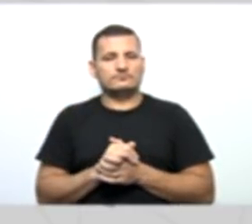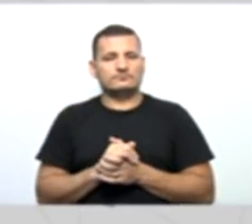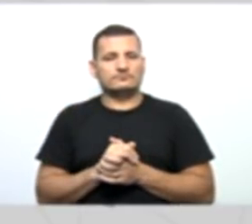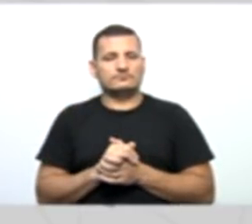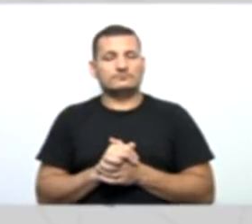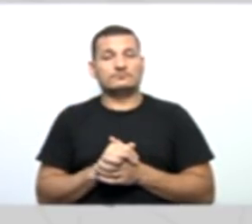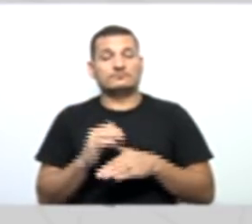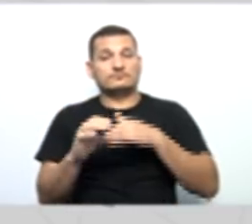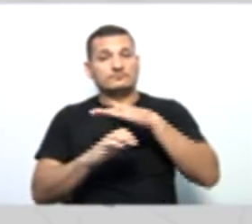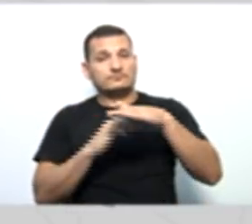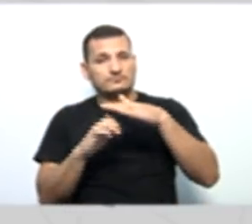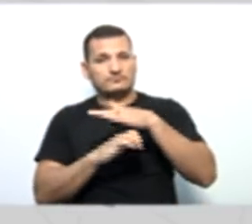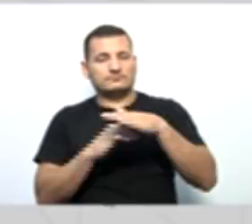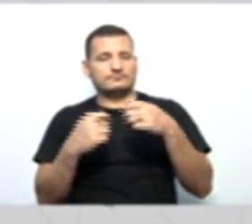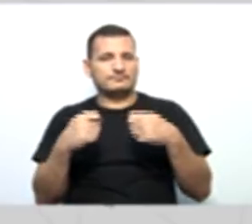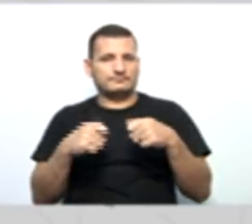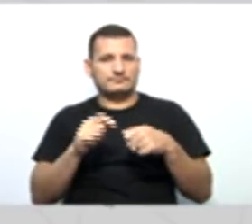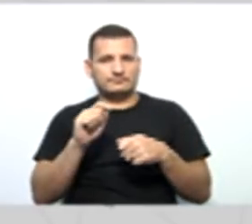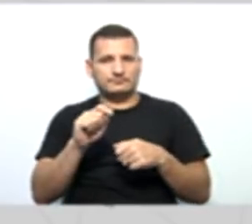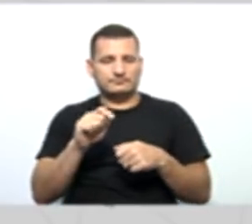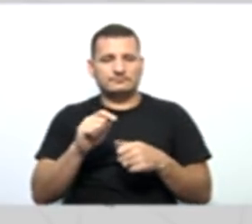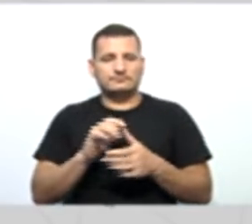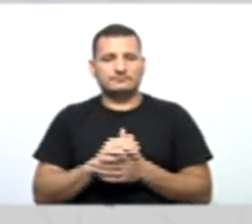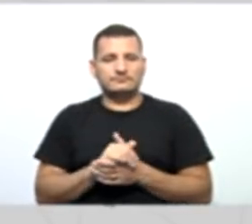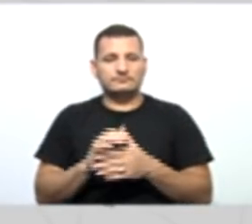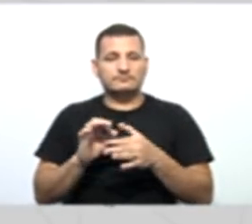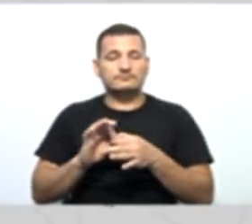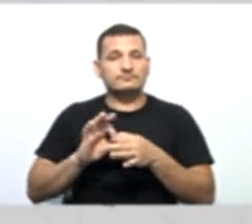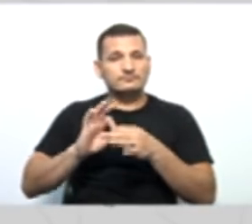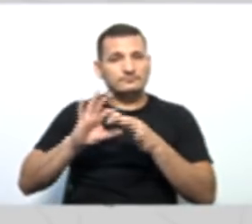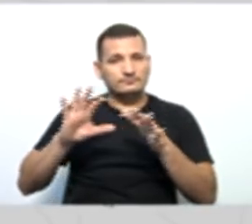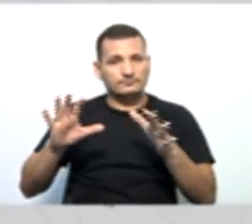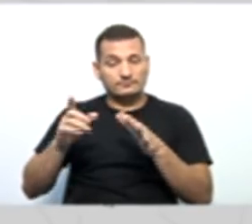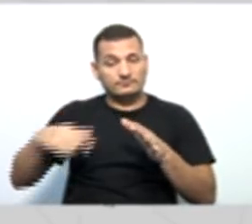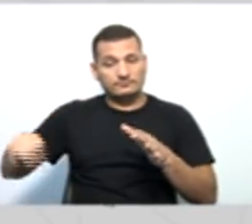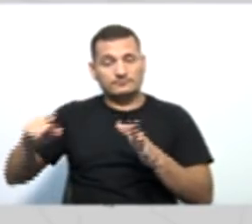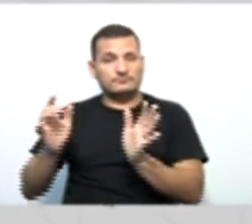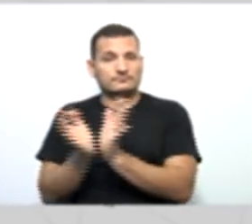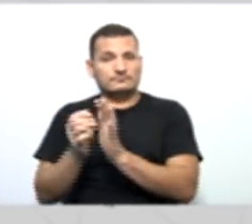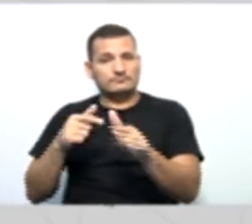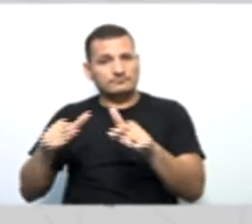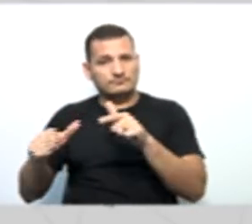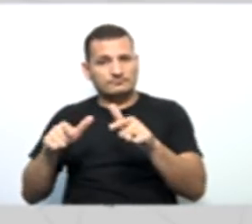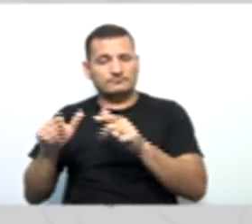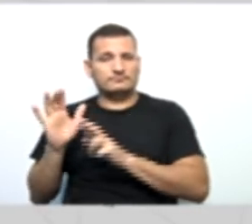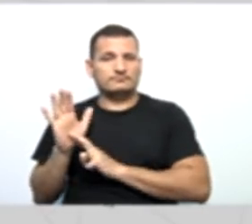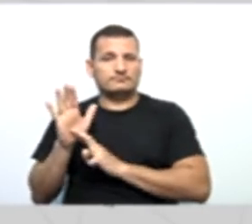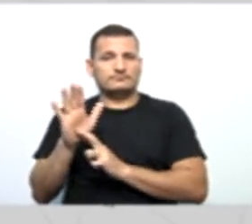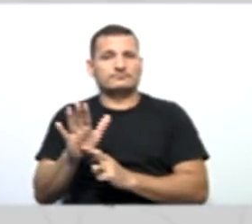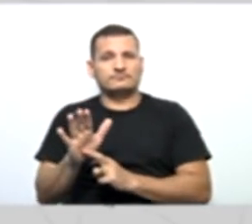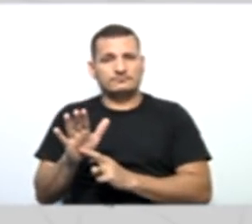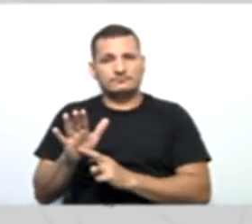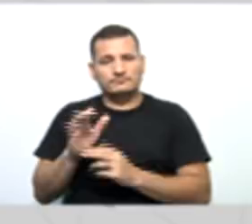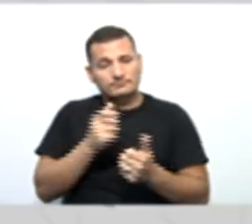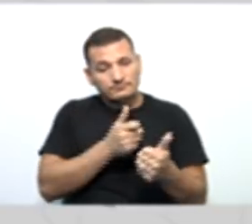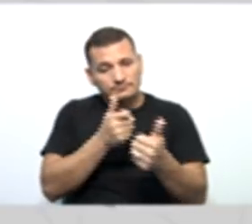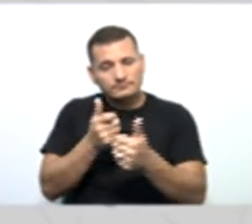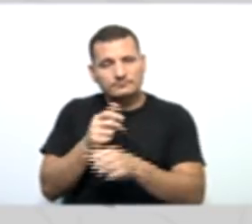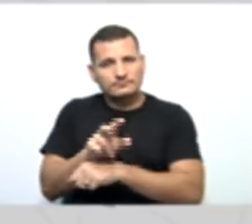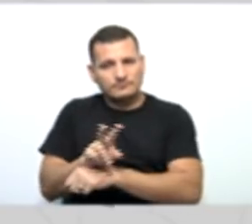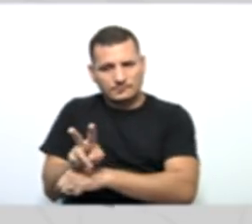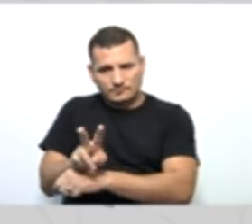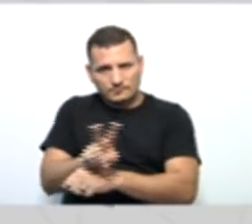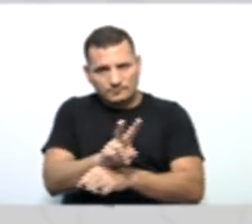o empregador precisa: permitir que representantes dos trabalhadores acompanhem a fiscalização